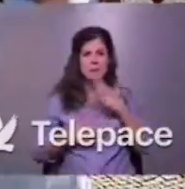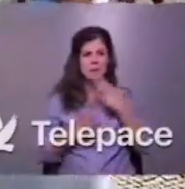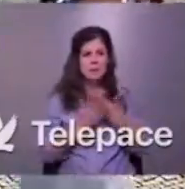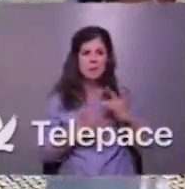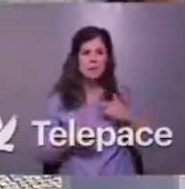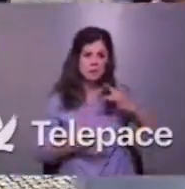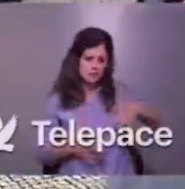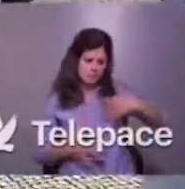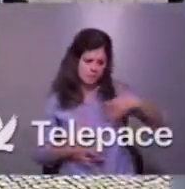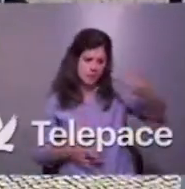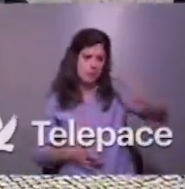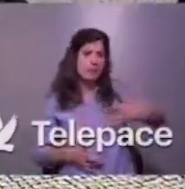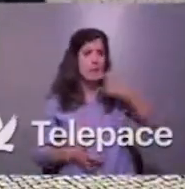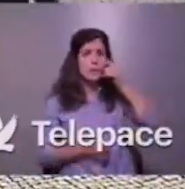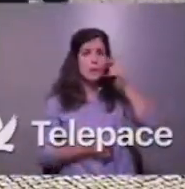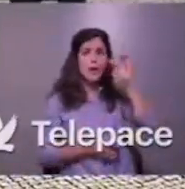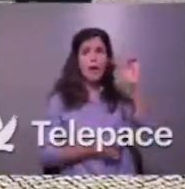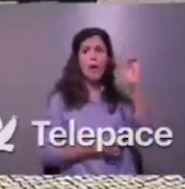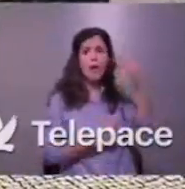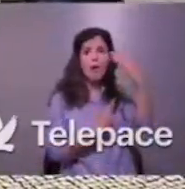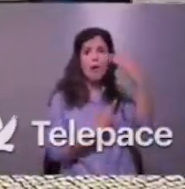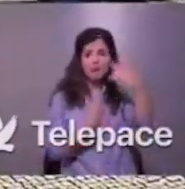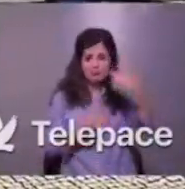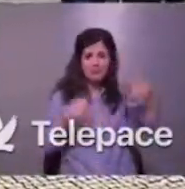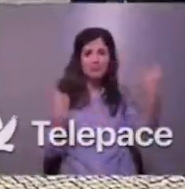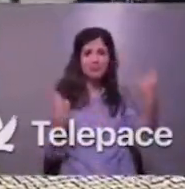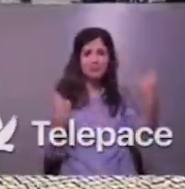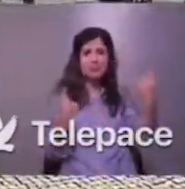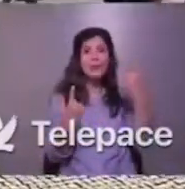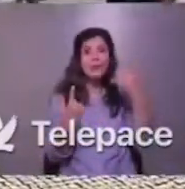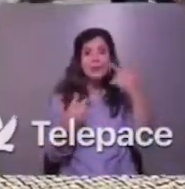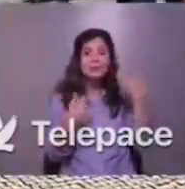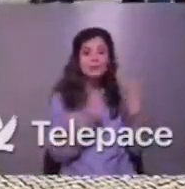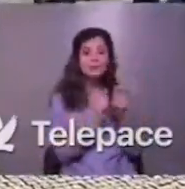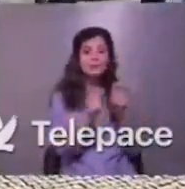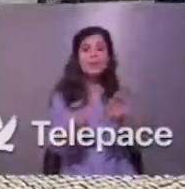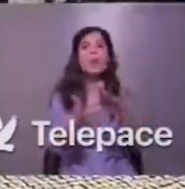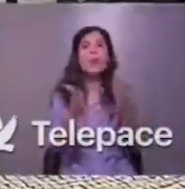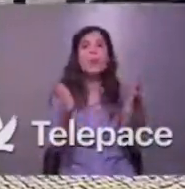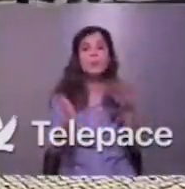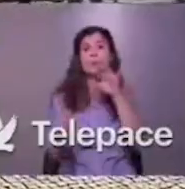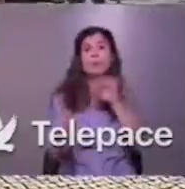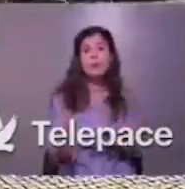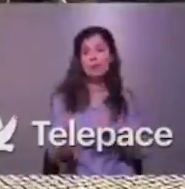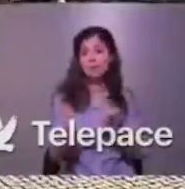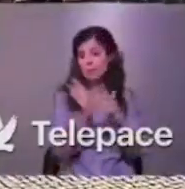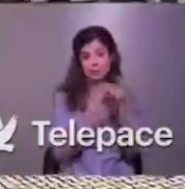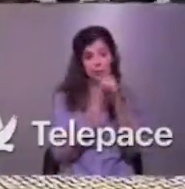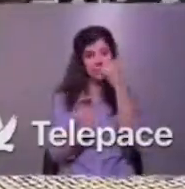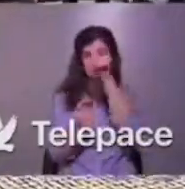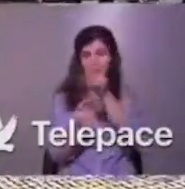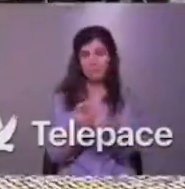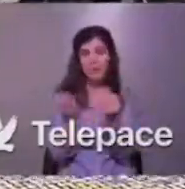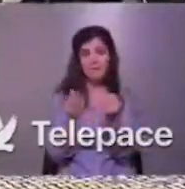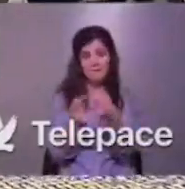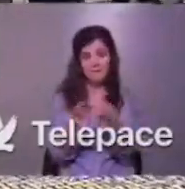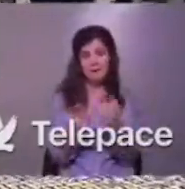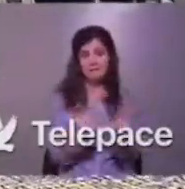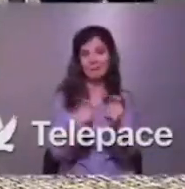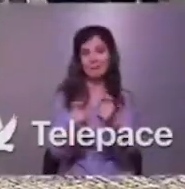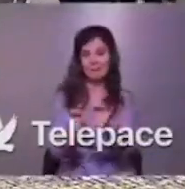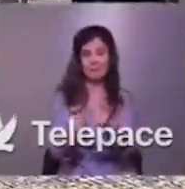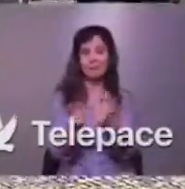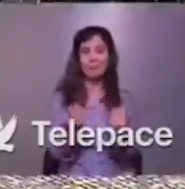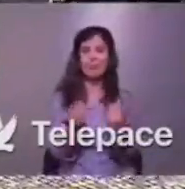amor misericordioso do Pai, que se manifesta no Filho, na pessoa de Jesus. Que é ao